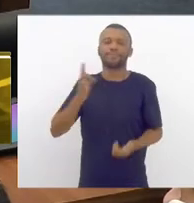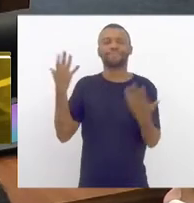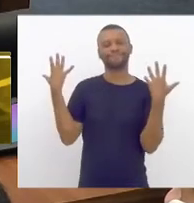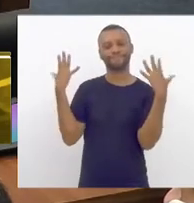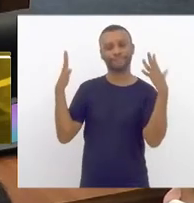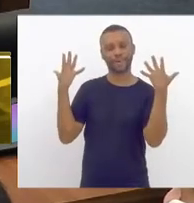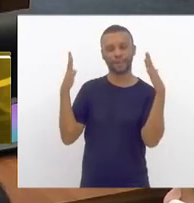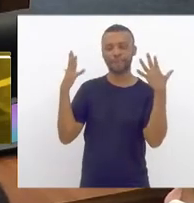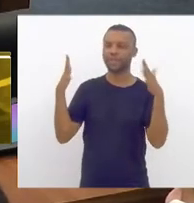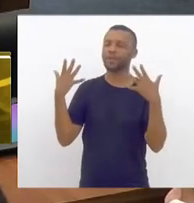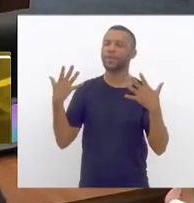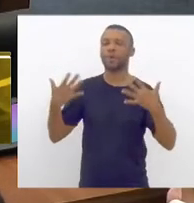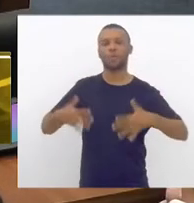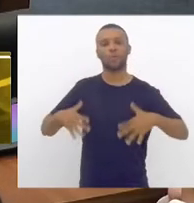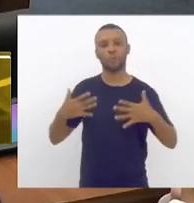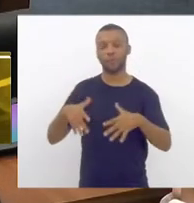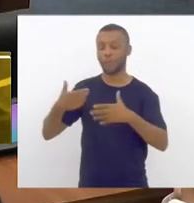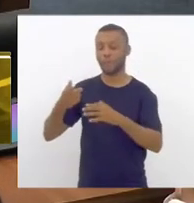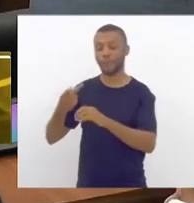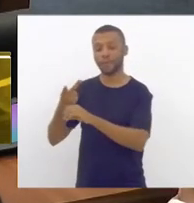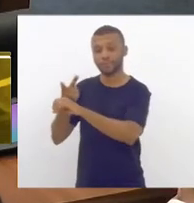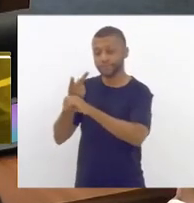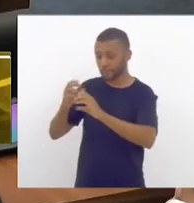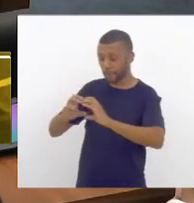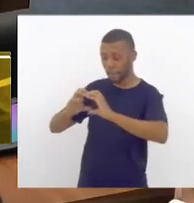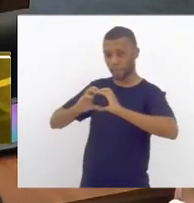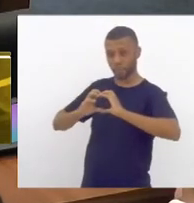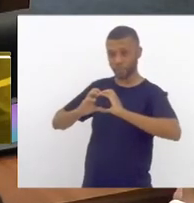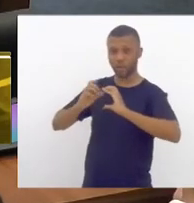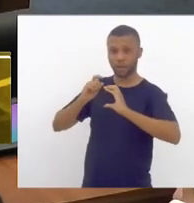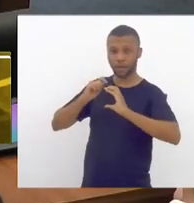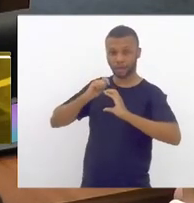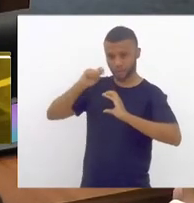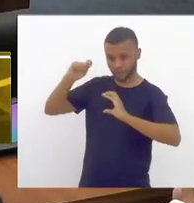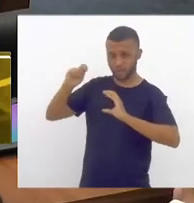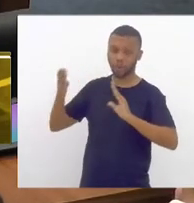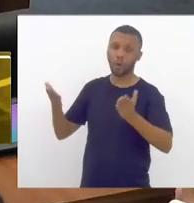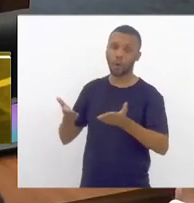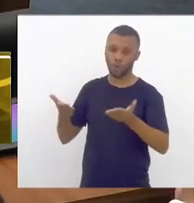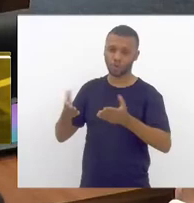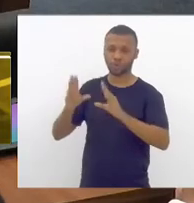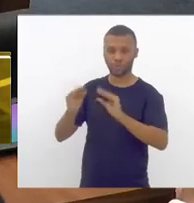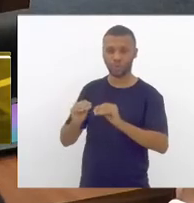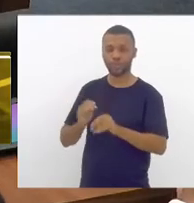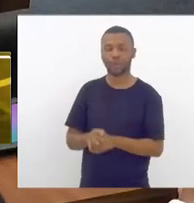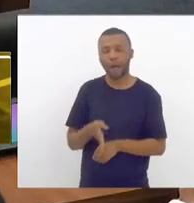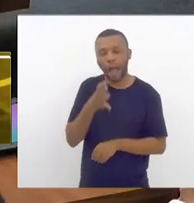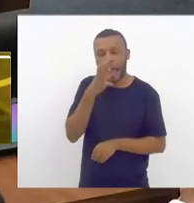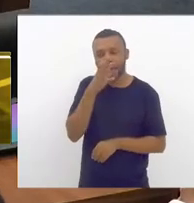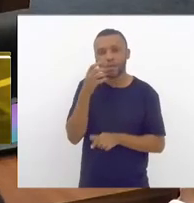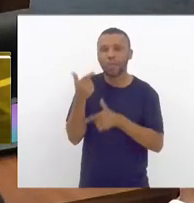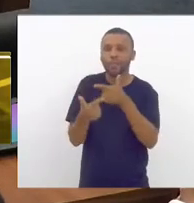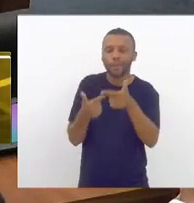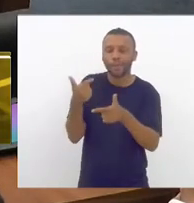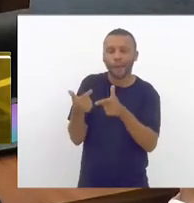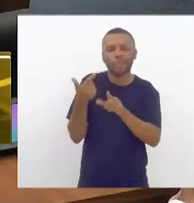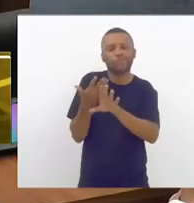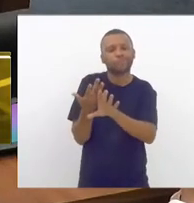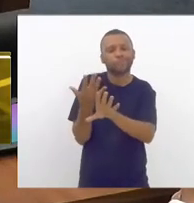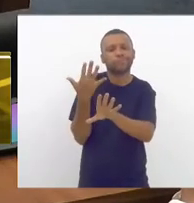parabenizo imensamente pela concessão dessa medalha hoje à noite Deputado já admirava o seu trabalho antes de muitos anos